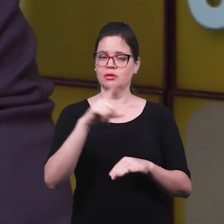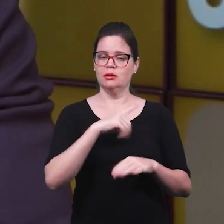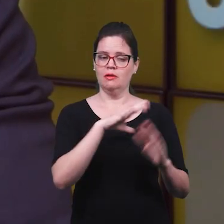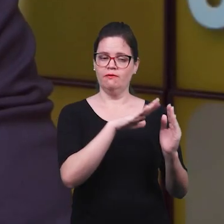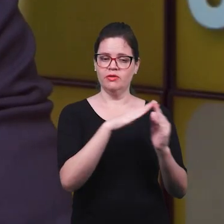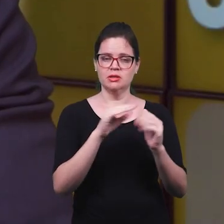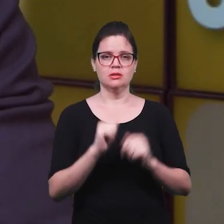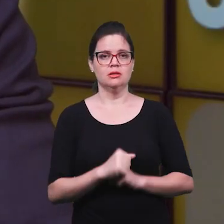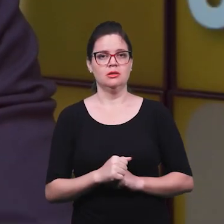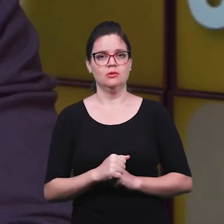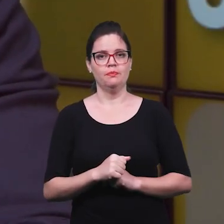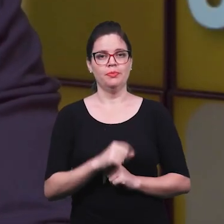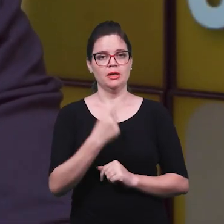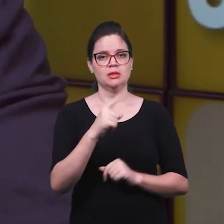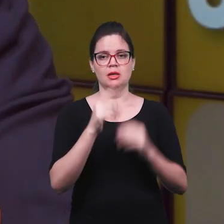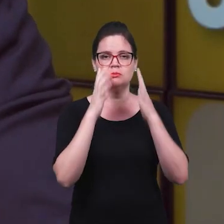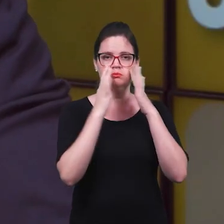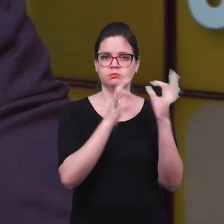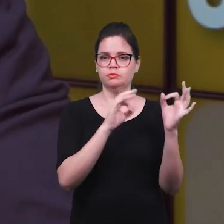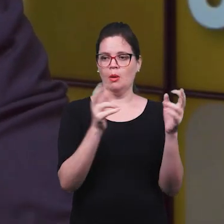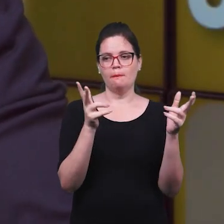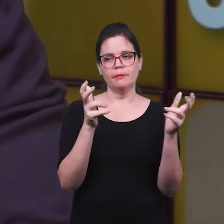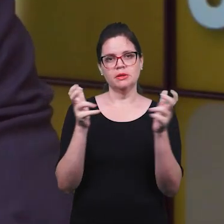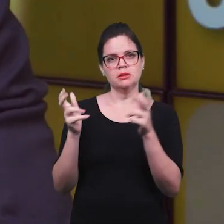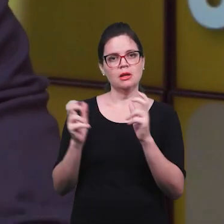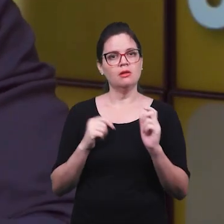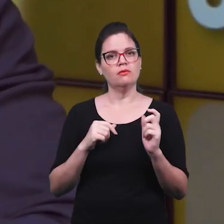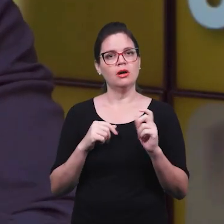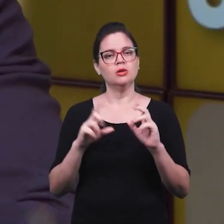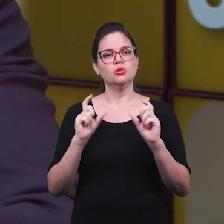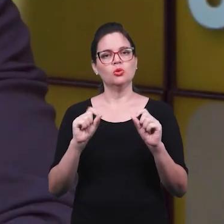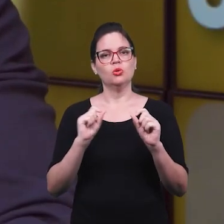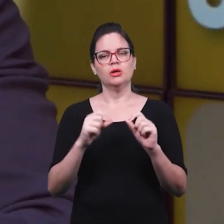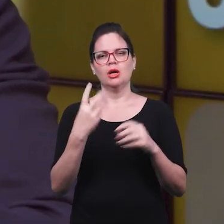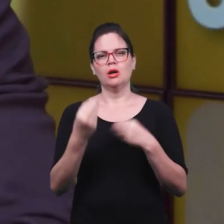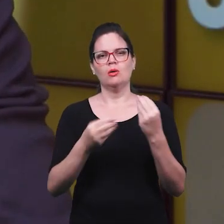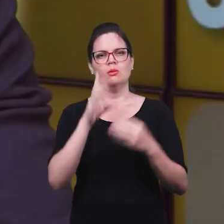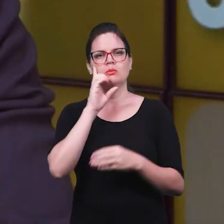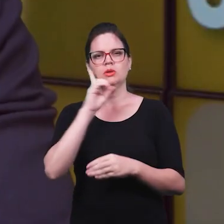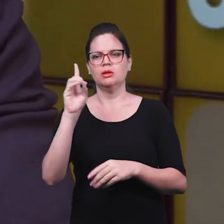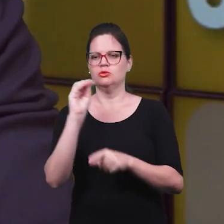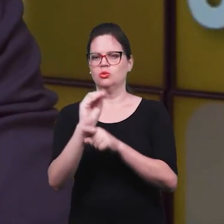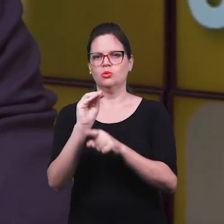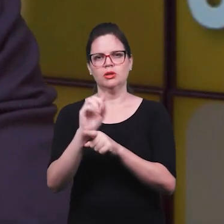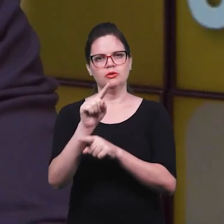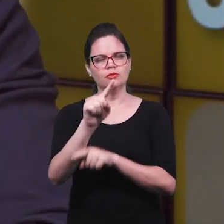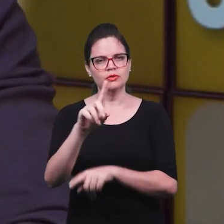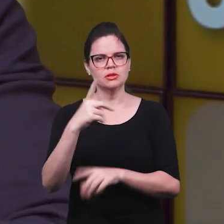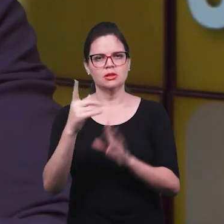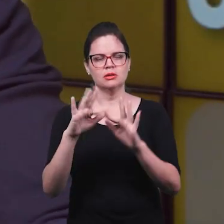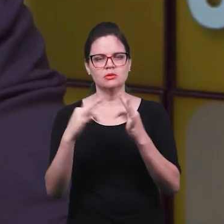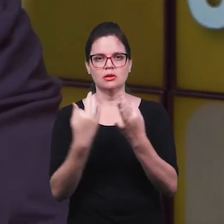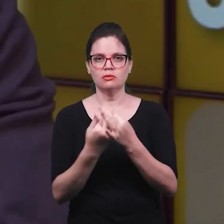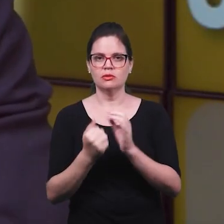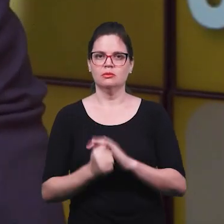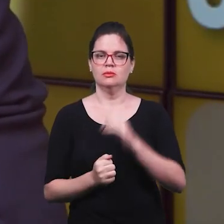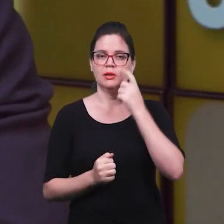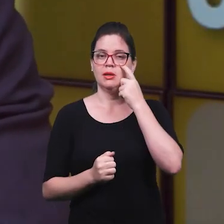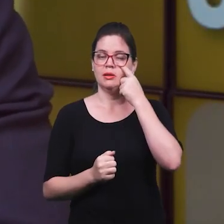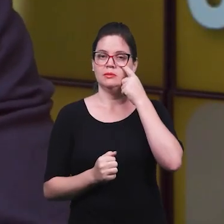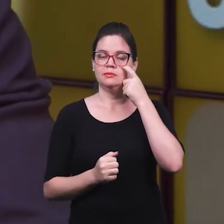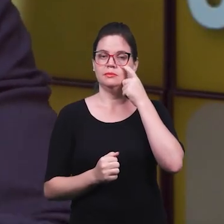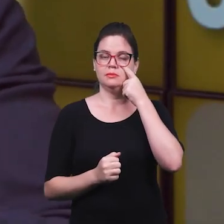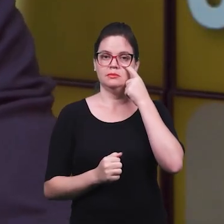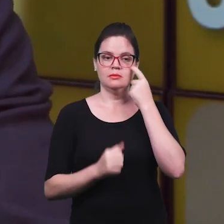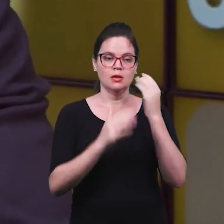Senhor operando, o Senhor abrindo o mar vermelho como abriu, o Senhor sendo o provedor da sua casa, né? O Senhor vendo seus filhos,